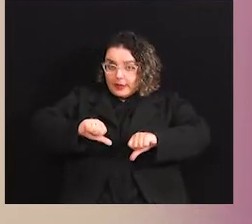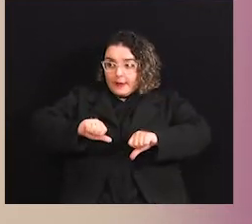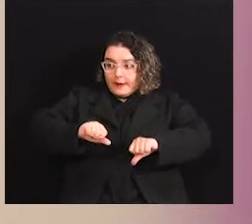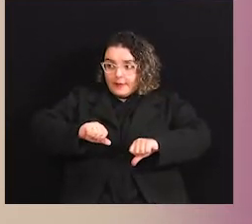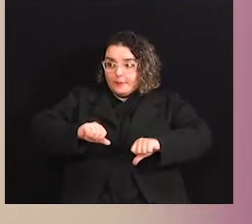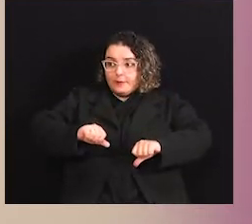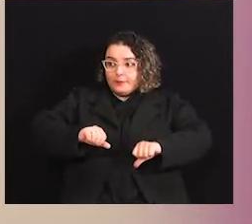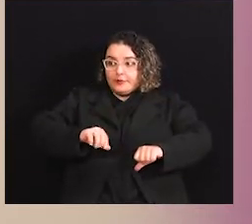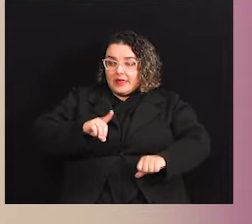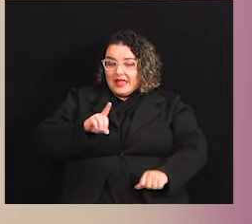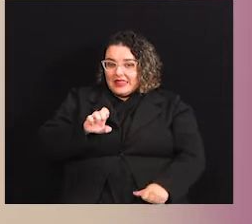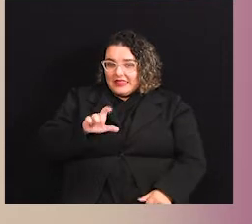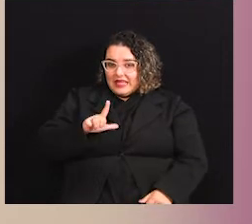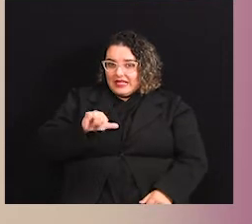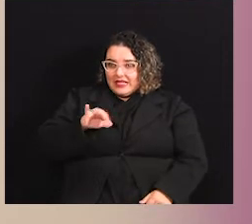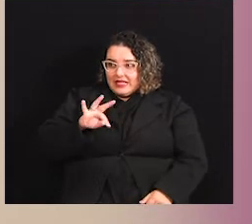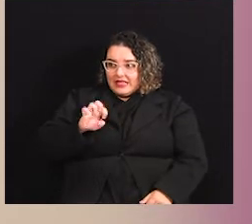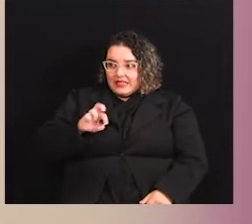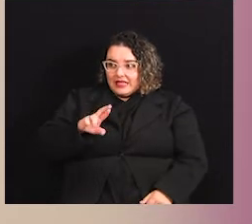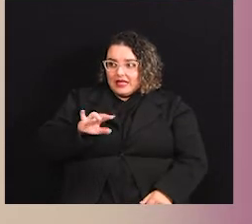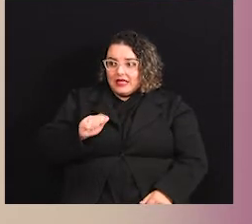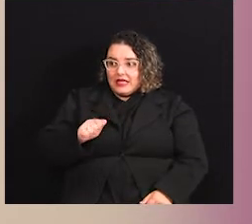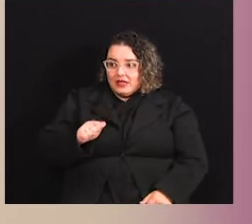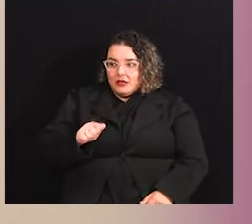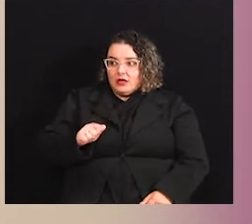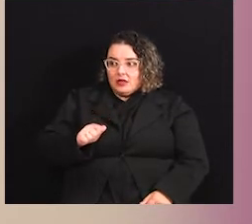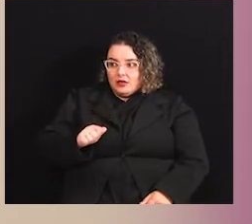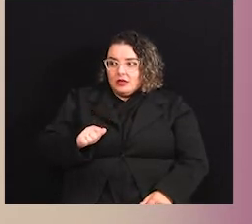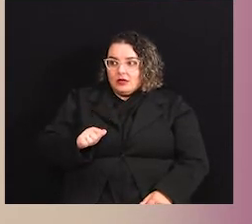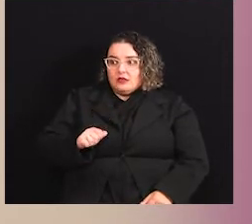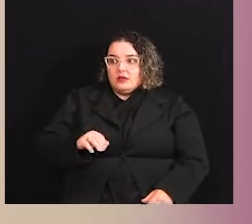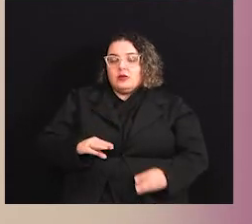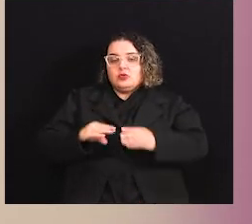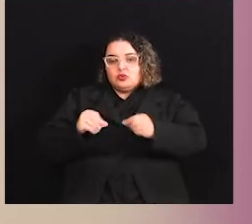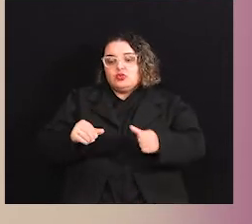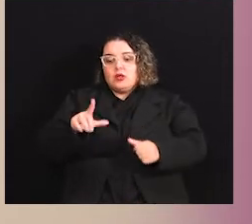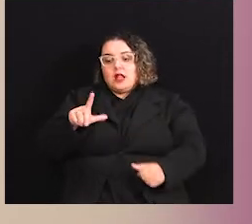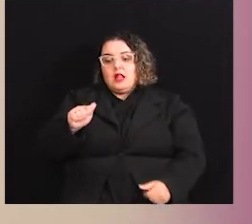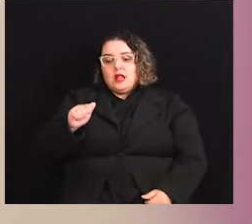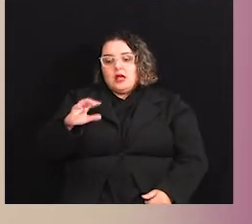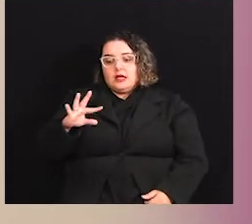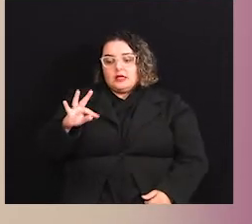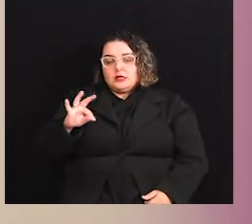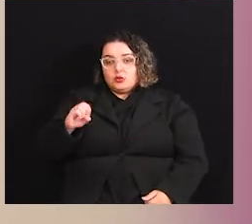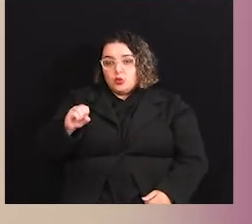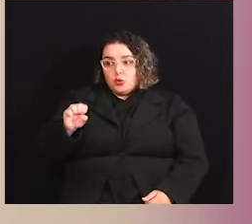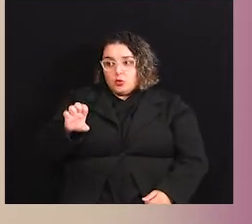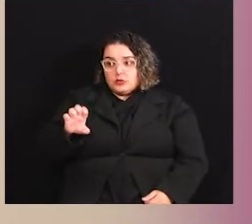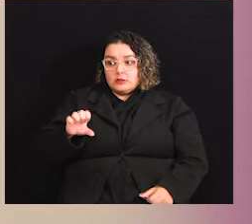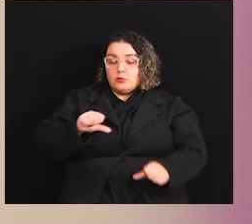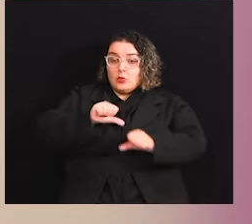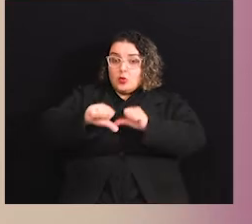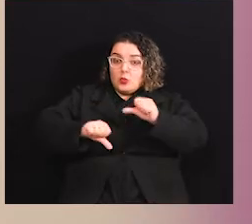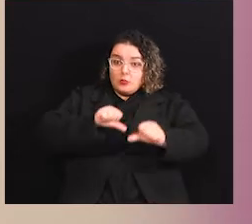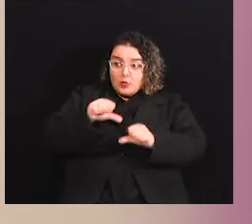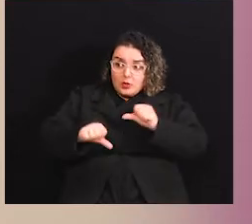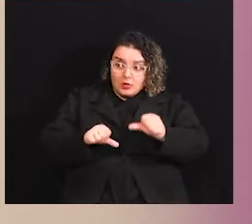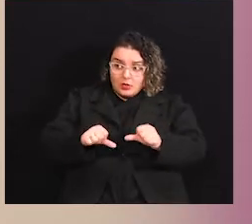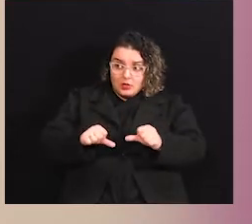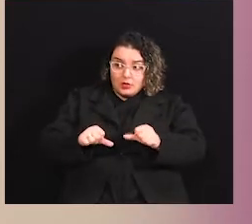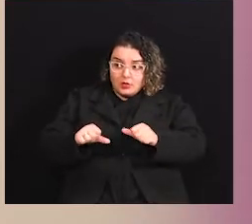bactérias que vão ficar responsáveis pela digestão da lactose, e ela pode transformar